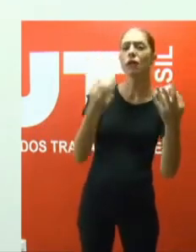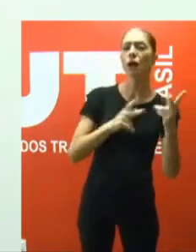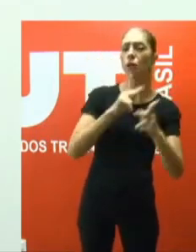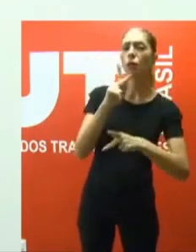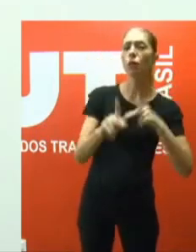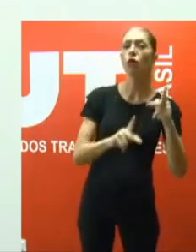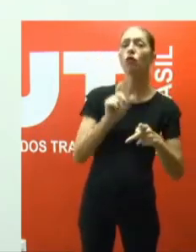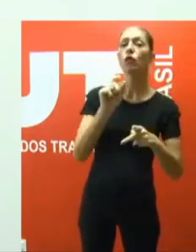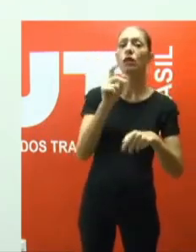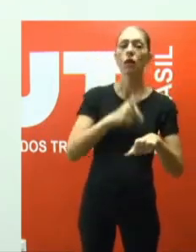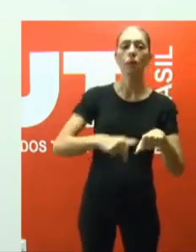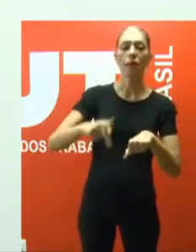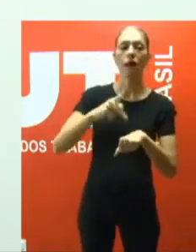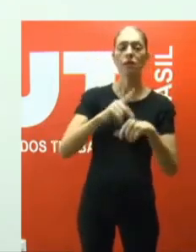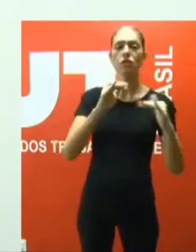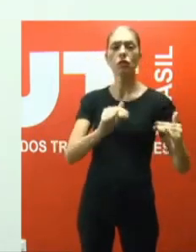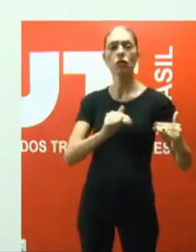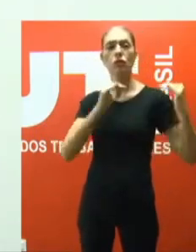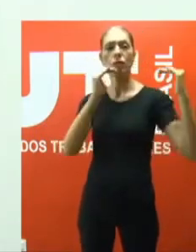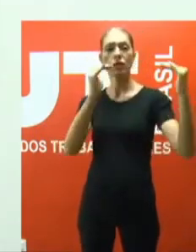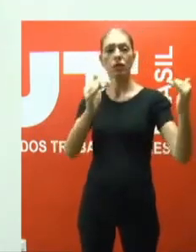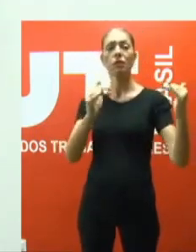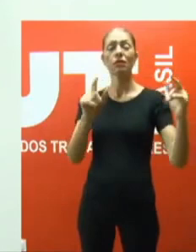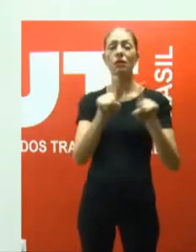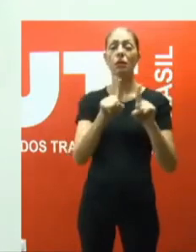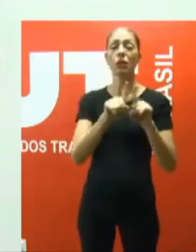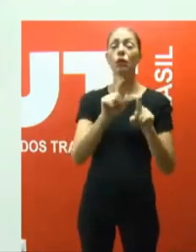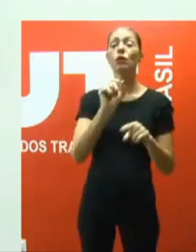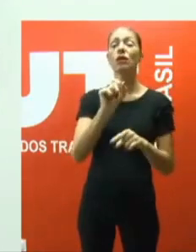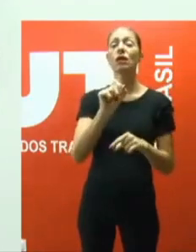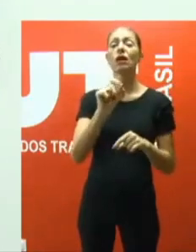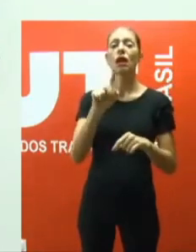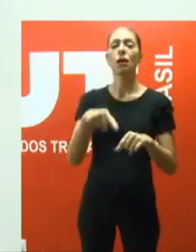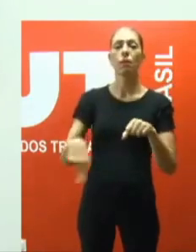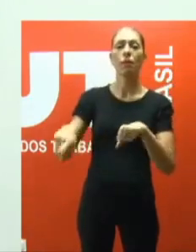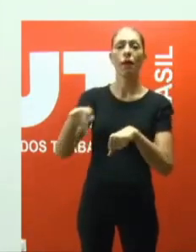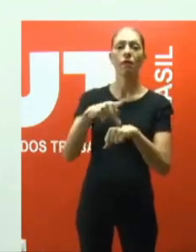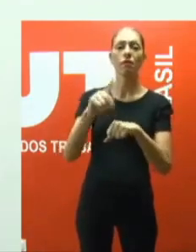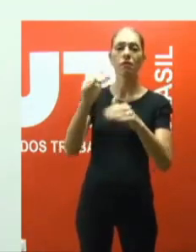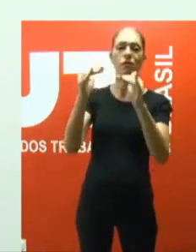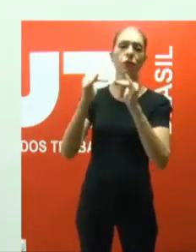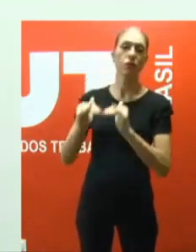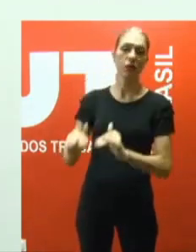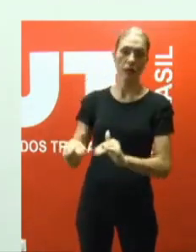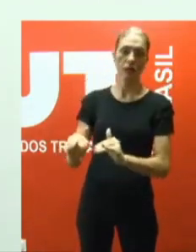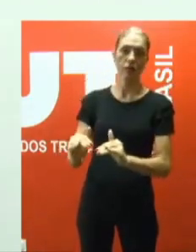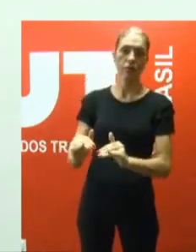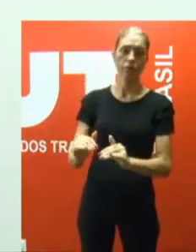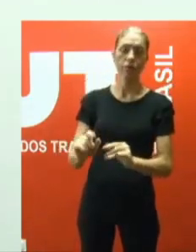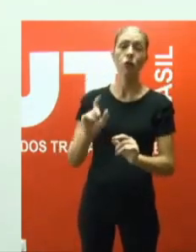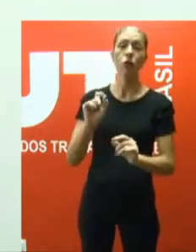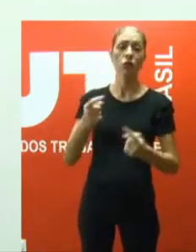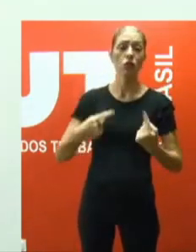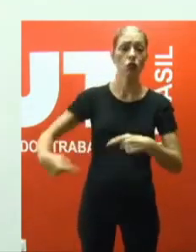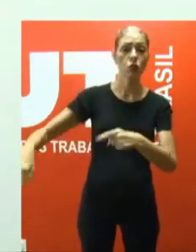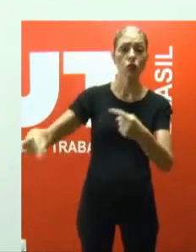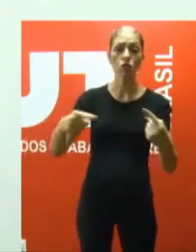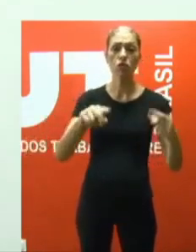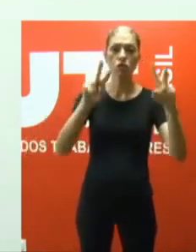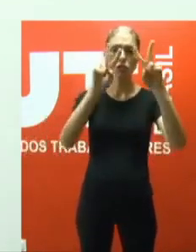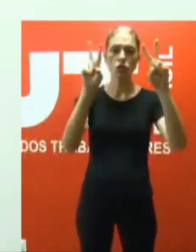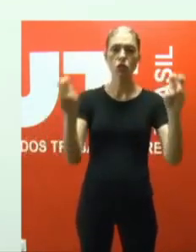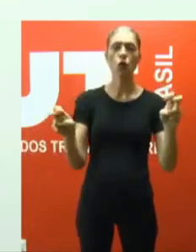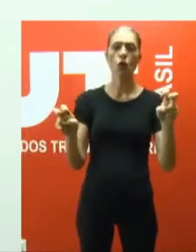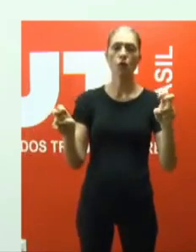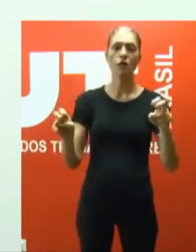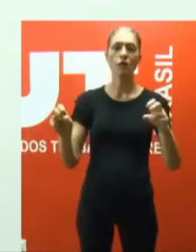país soberano e o que é um país não soberano. Tá? O que, que é discutir a questão ambiental? Porque, Sérgio, a gente